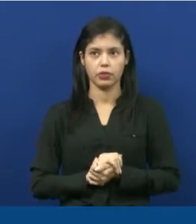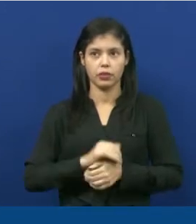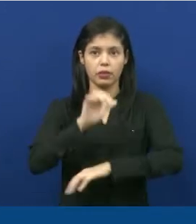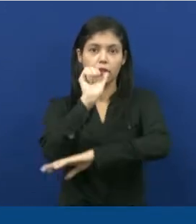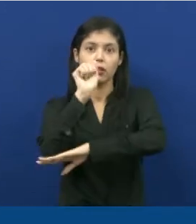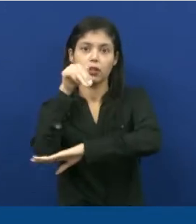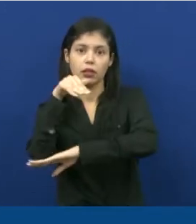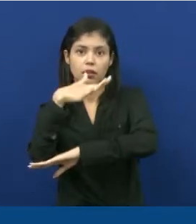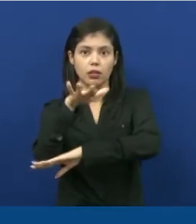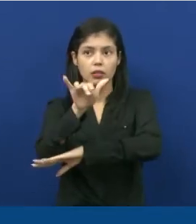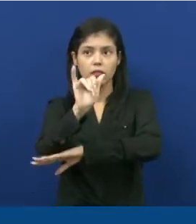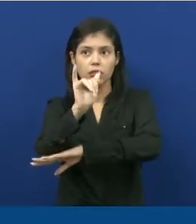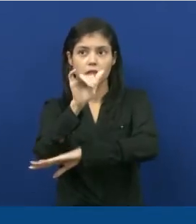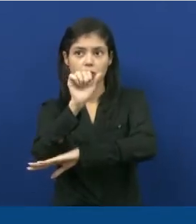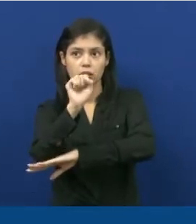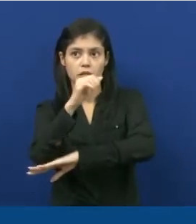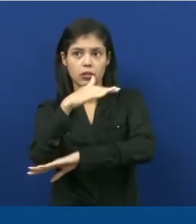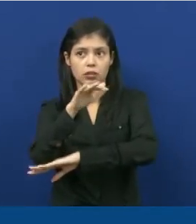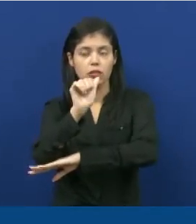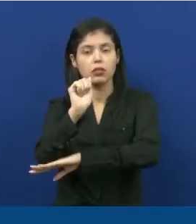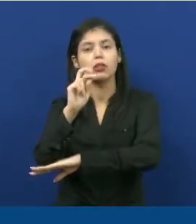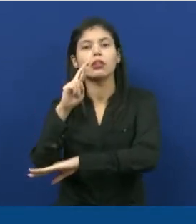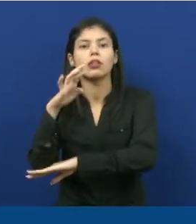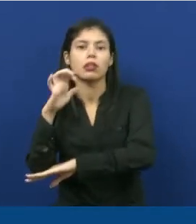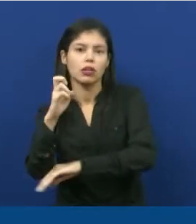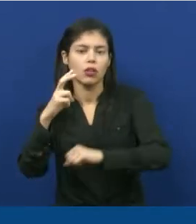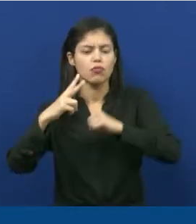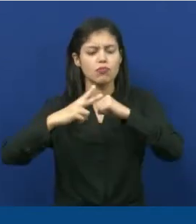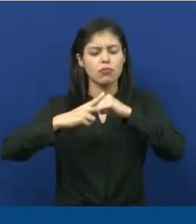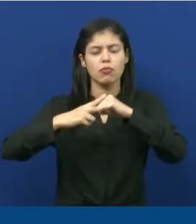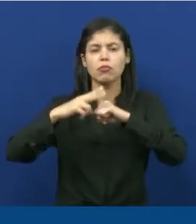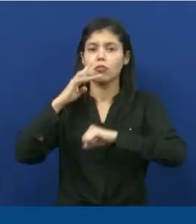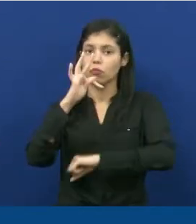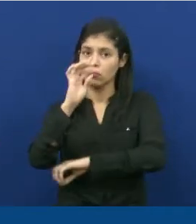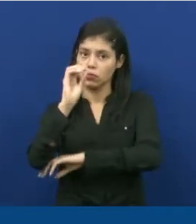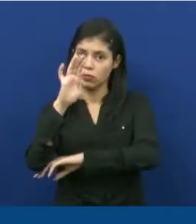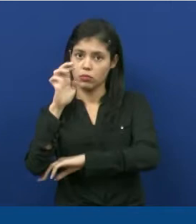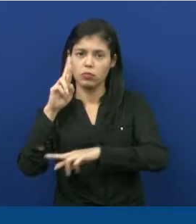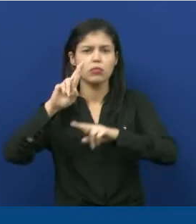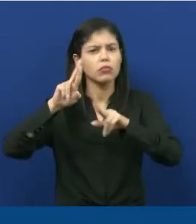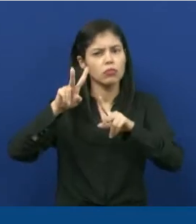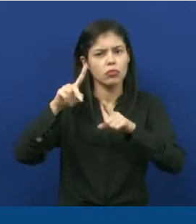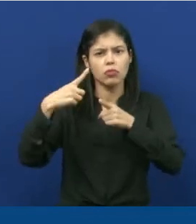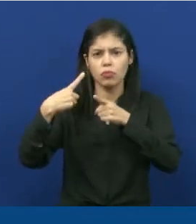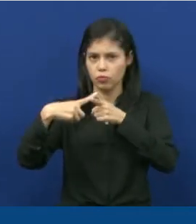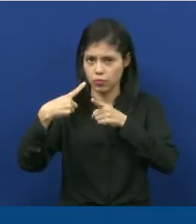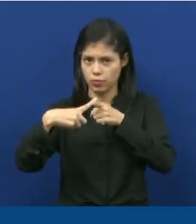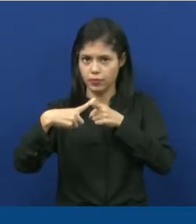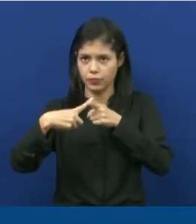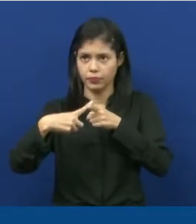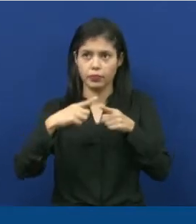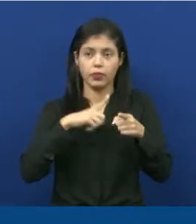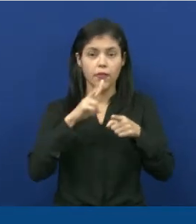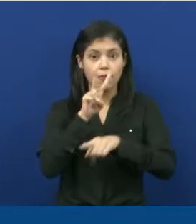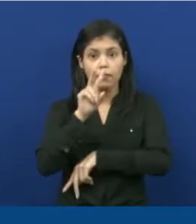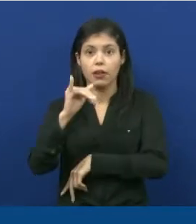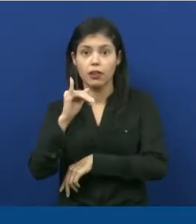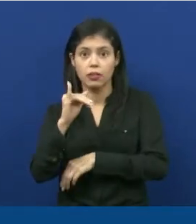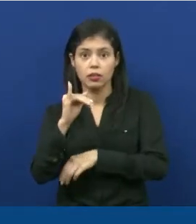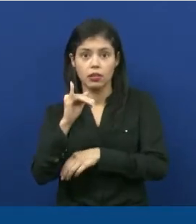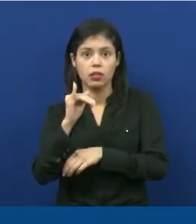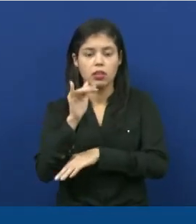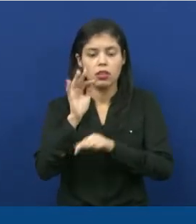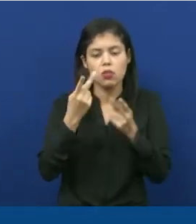Am, is e are. O verbo to be, ele é um pouquinho diferente dos demais, porque ele não vai do jeito que ele